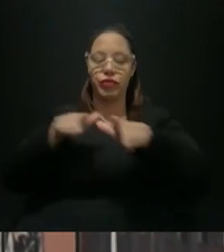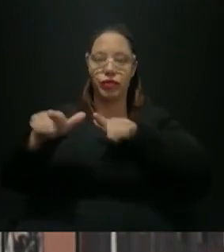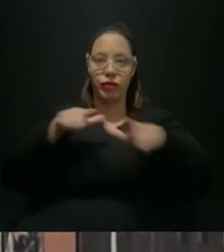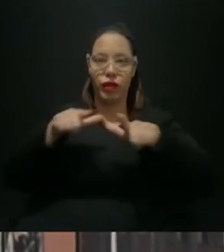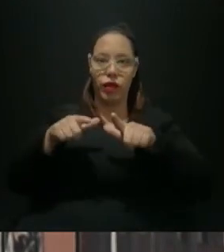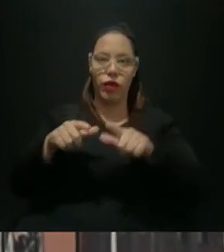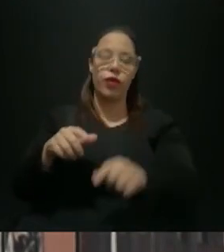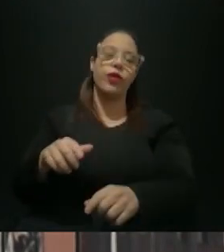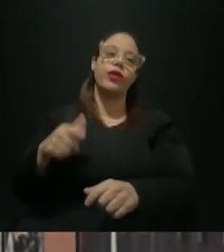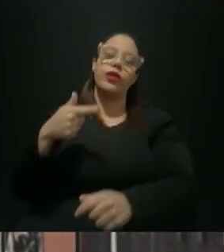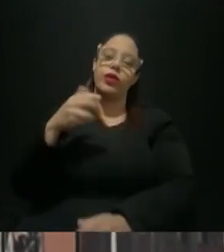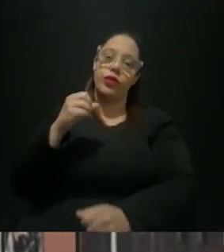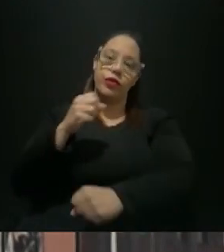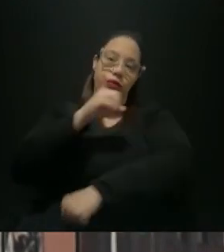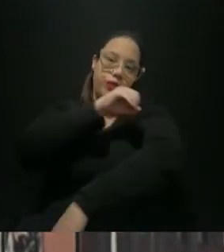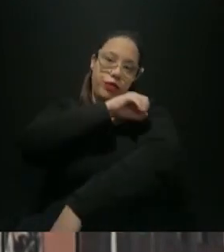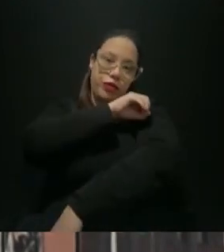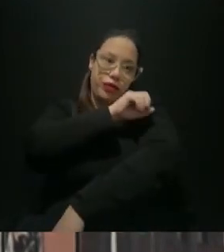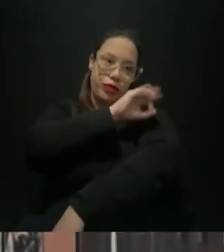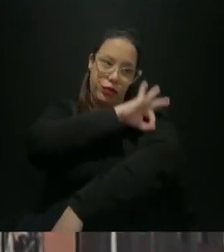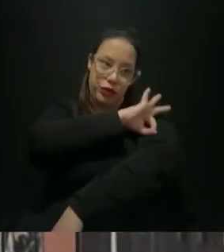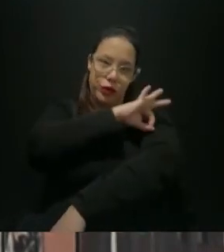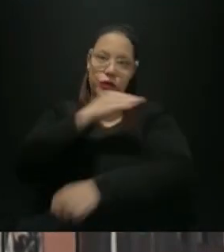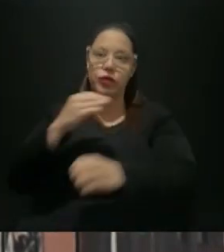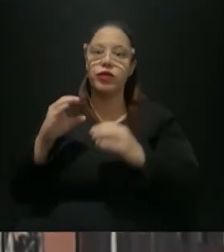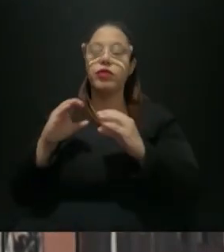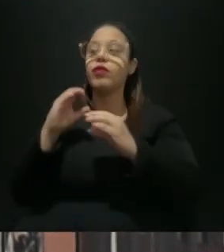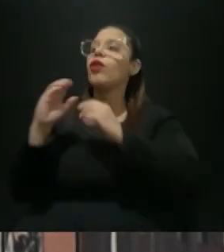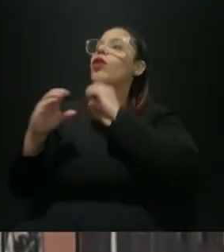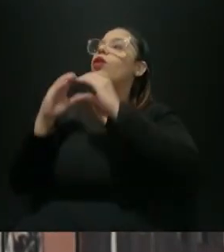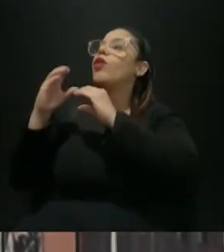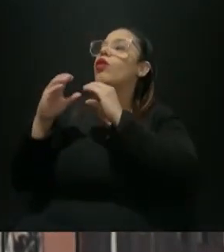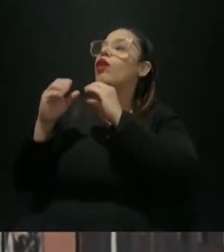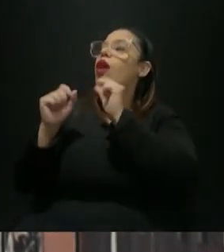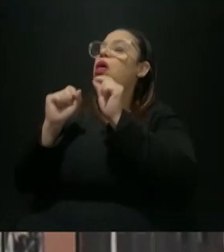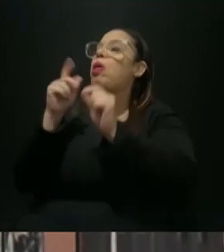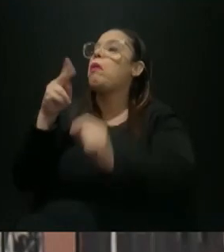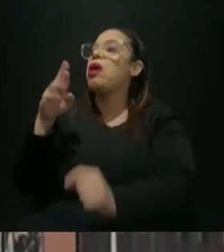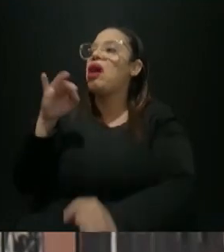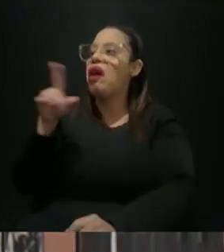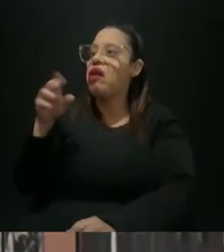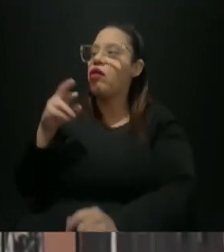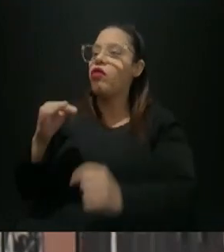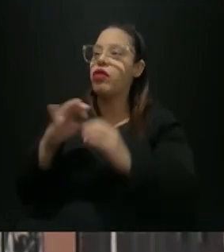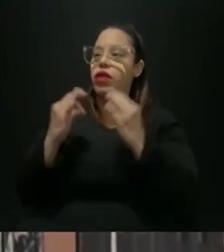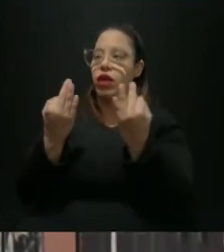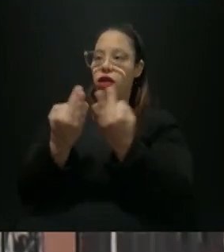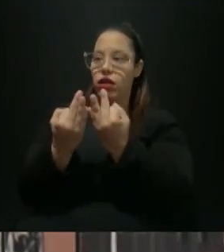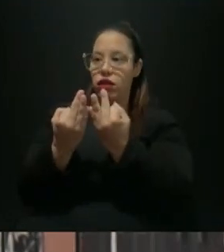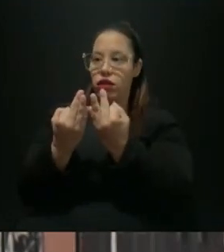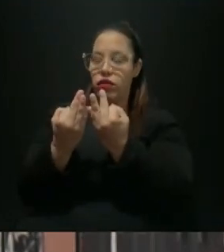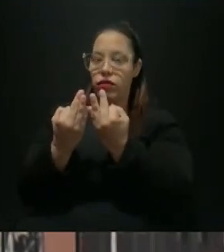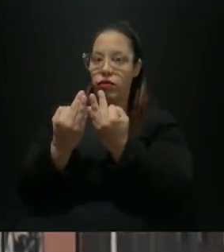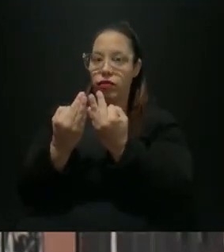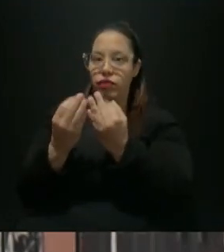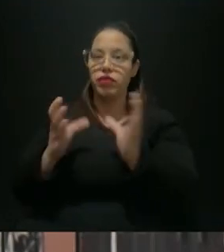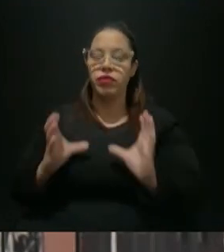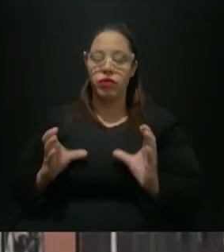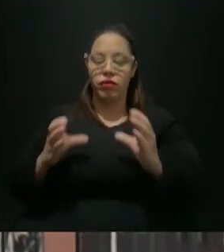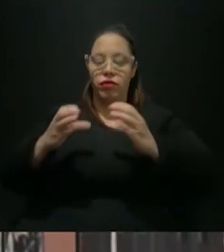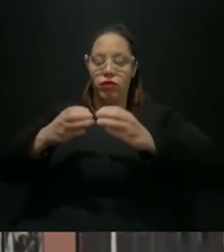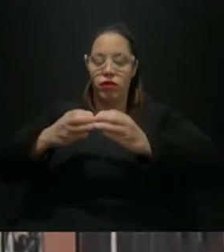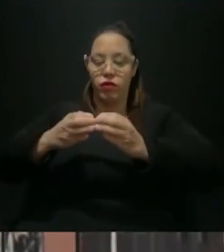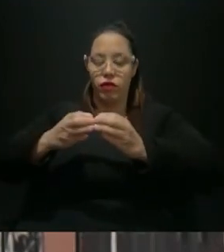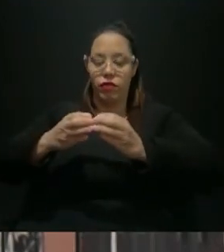Ela é consultora do Movimento Nacional Pró Convivência Familiar e Comunitária, membro da Coalizão pelo Acolhimento